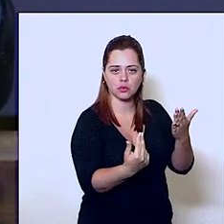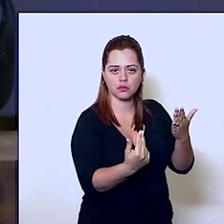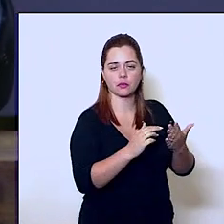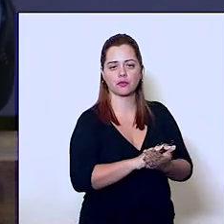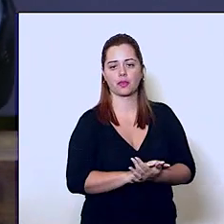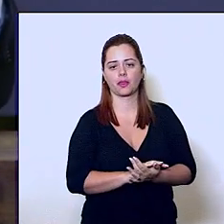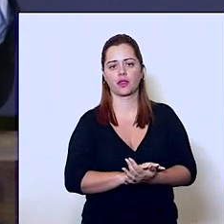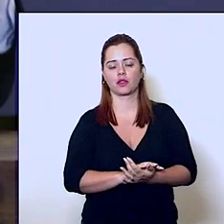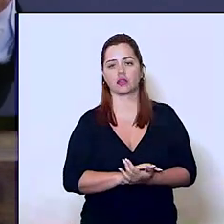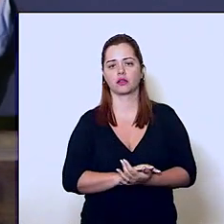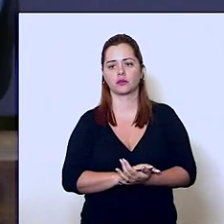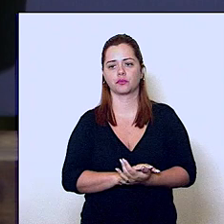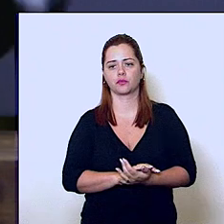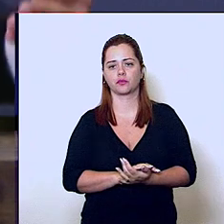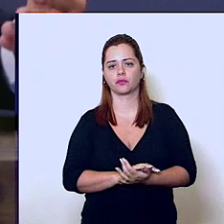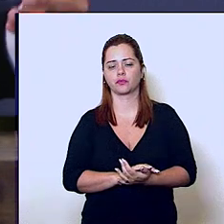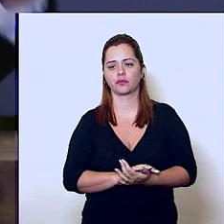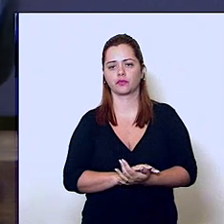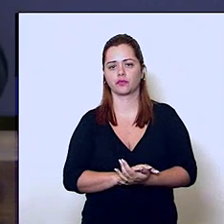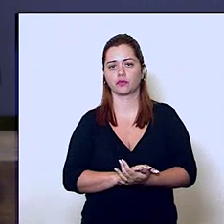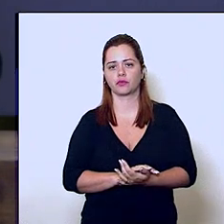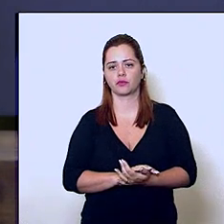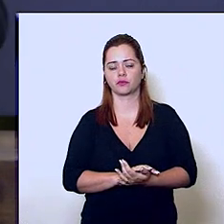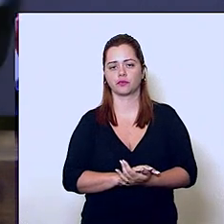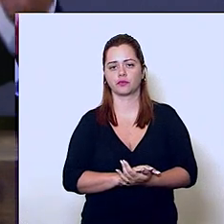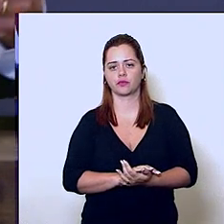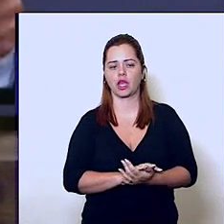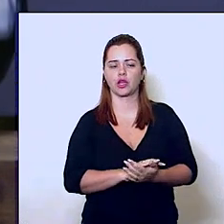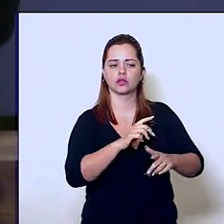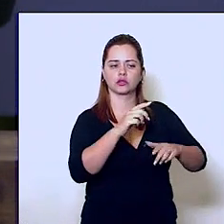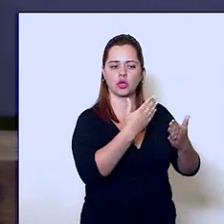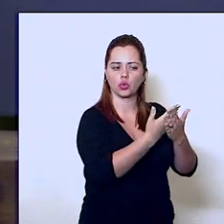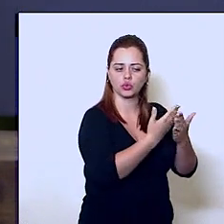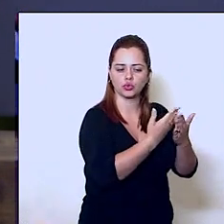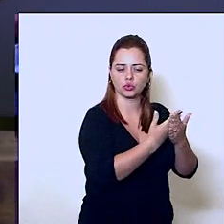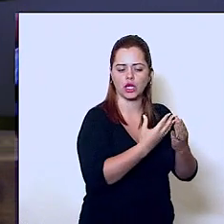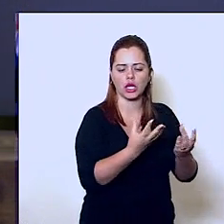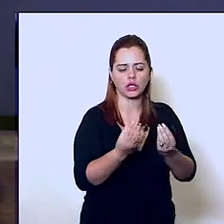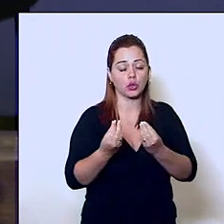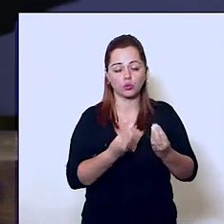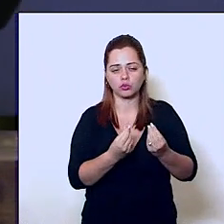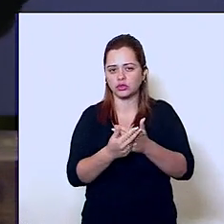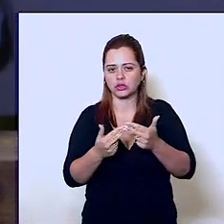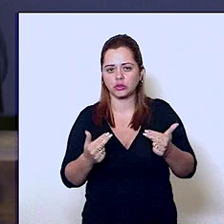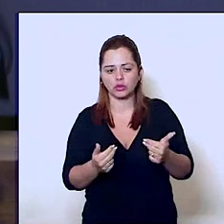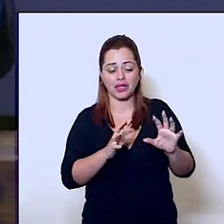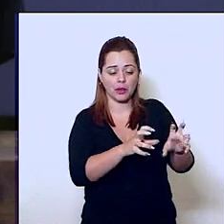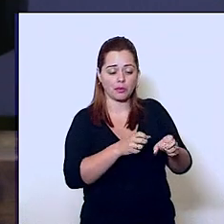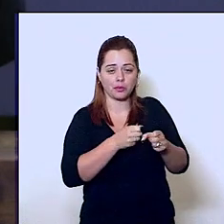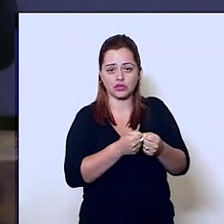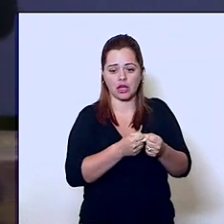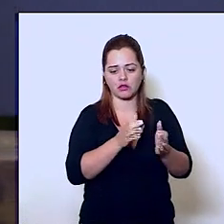que ele estava, às vezes, até mais atualizado do que nós, que estávamos ali na internet, ele buscava sair uma nota em tal local comentando